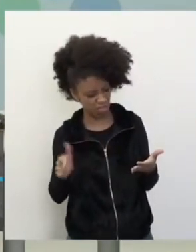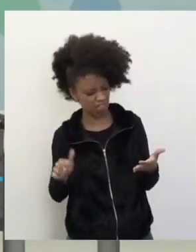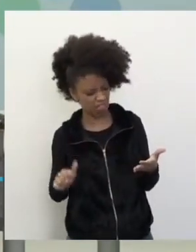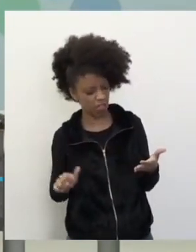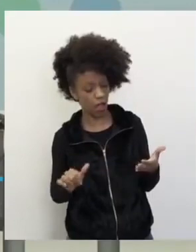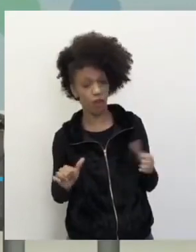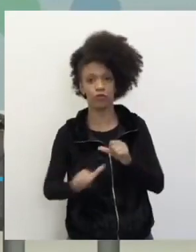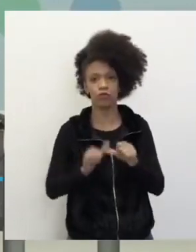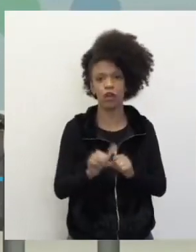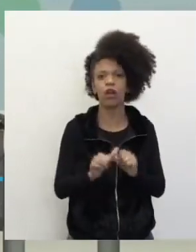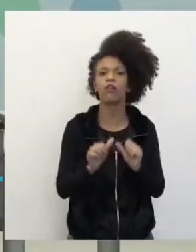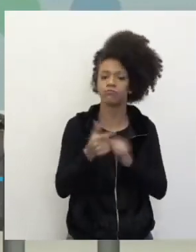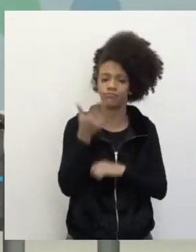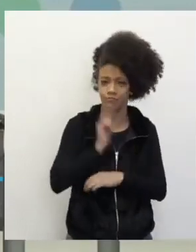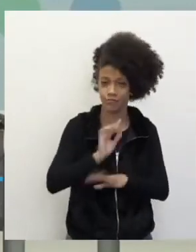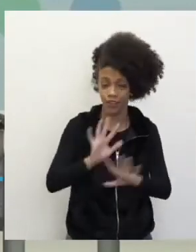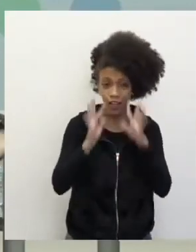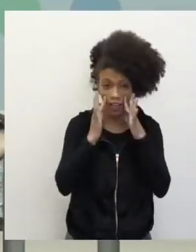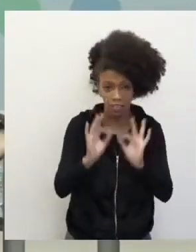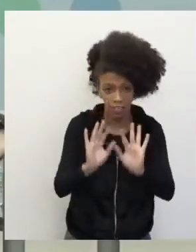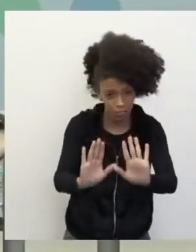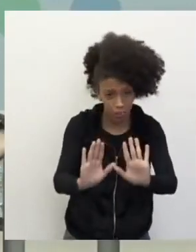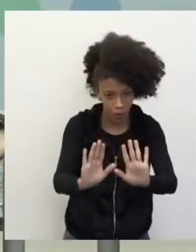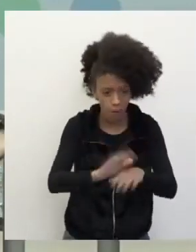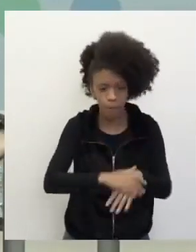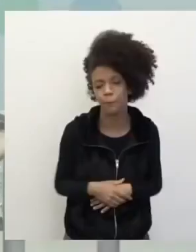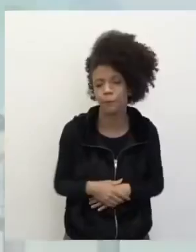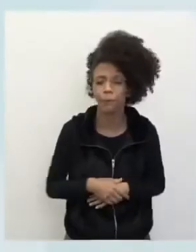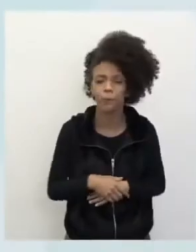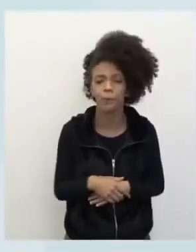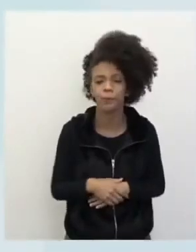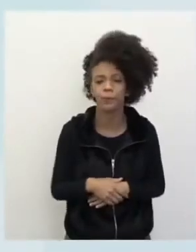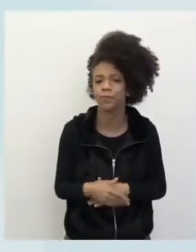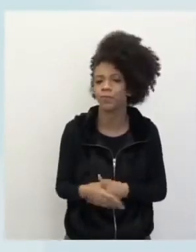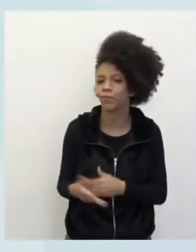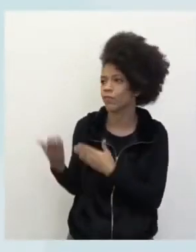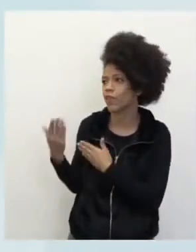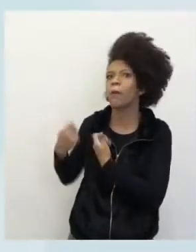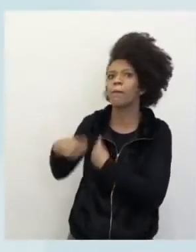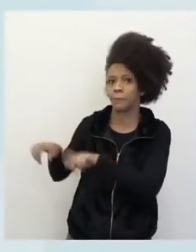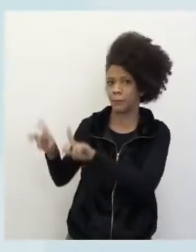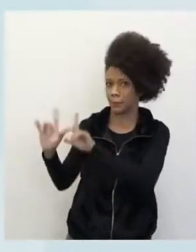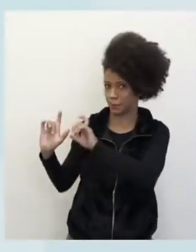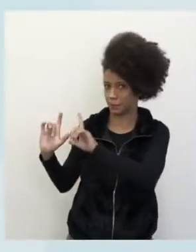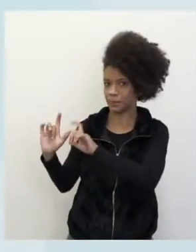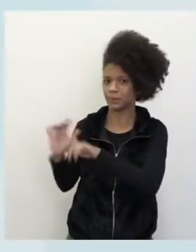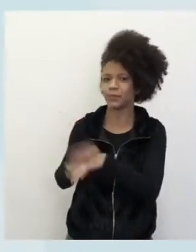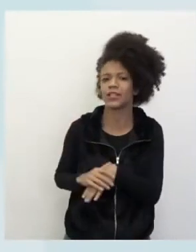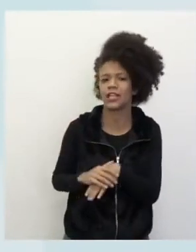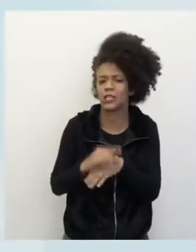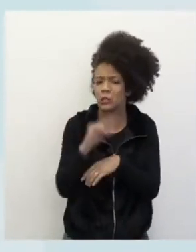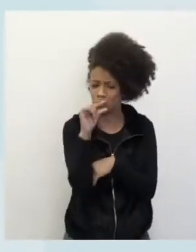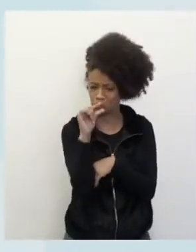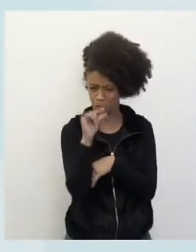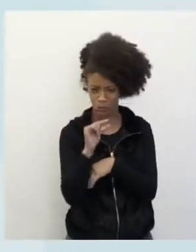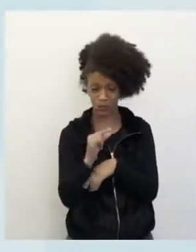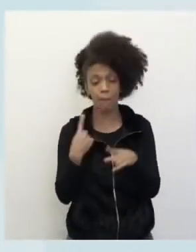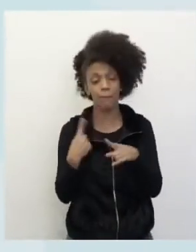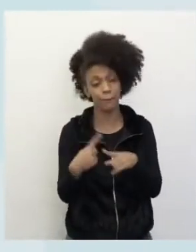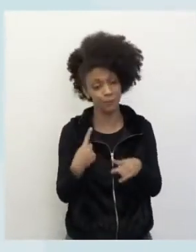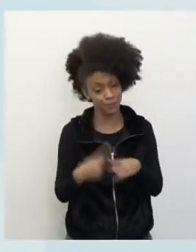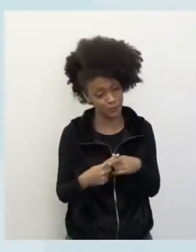coordenativas. Agora, presta atenção. Tcharam! Olha essa daí. Gente, vai ter que printar. Você está bem pequenininha, porque